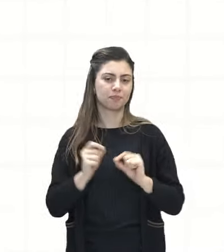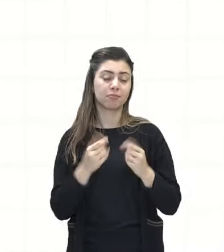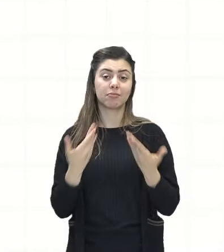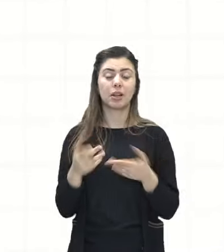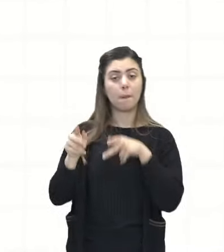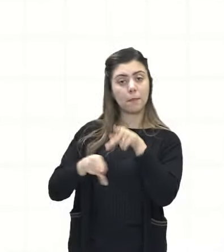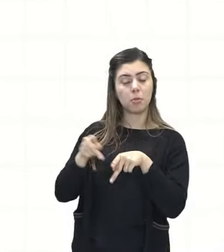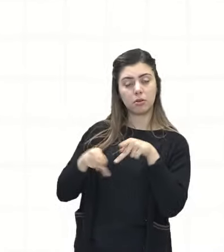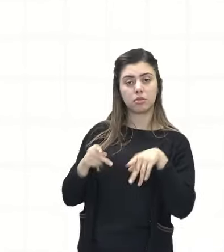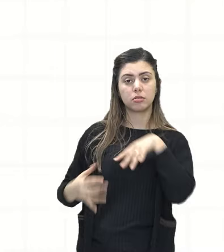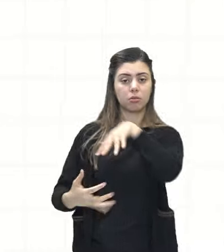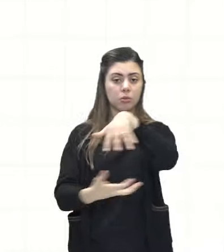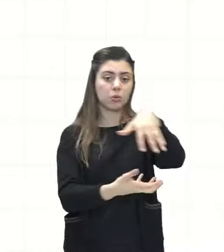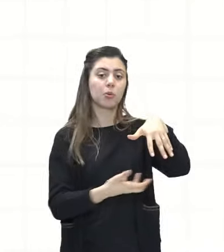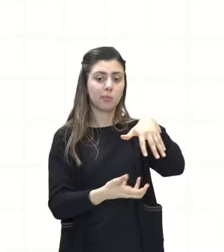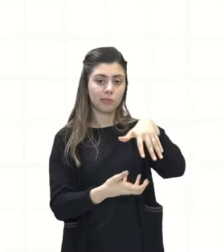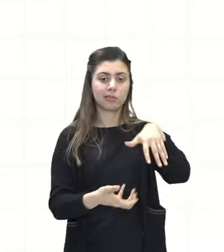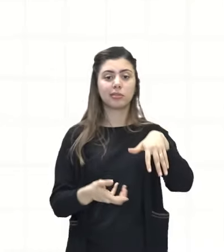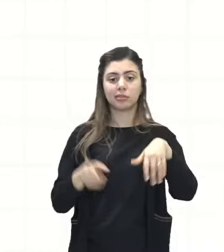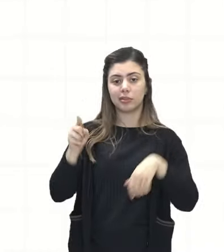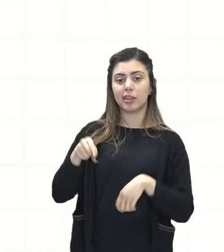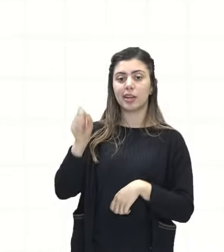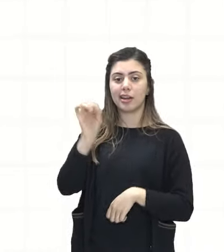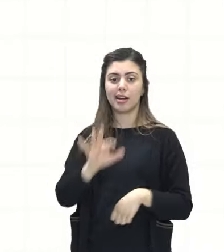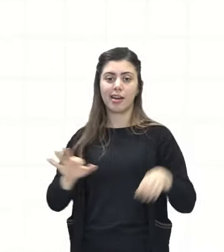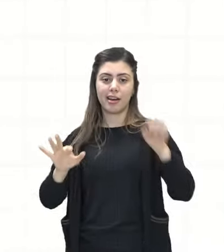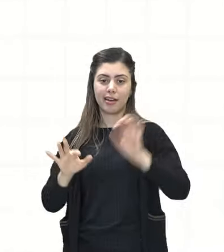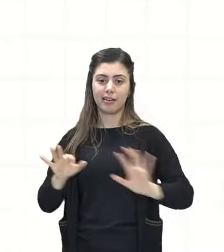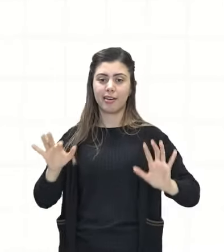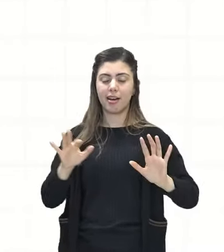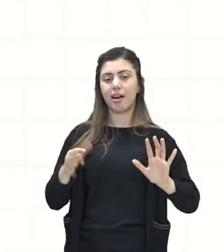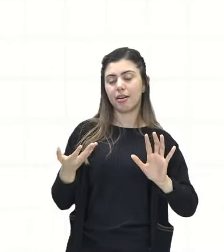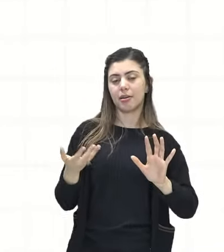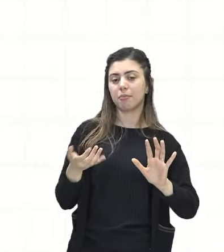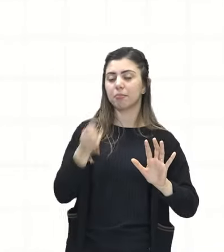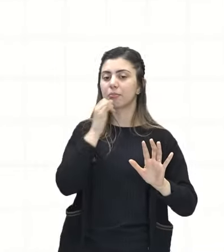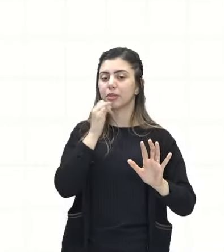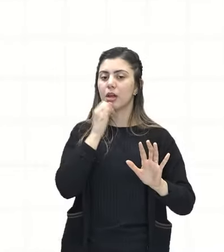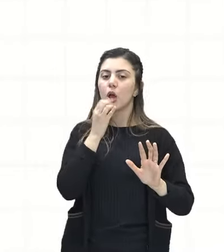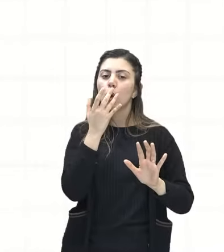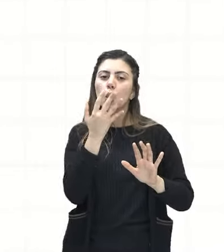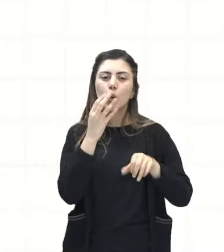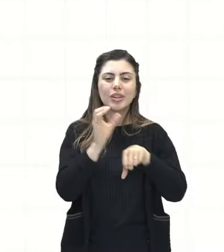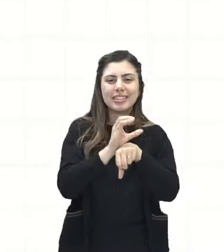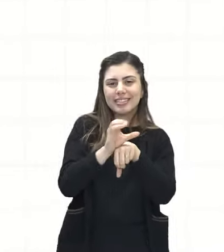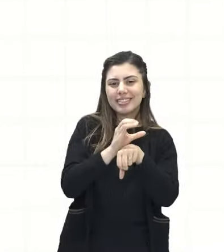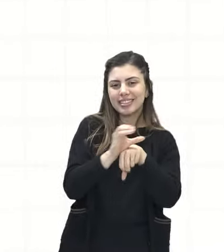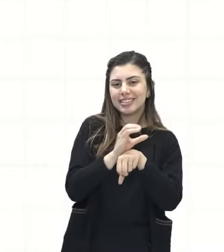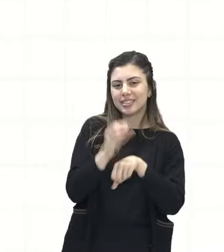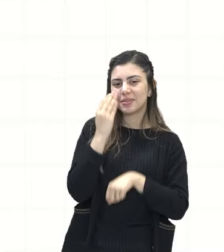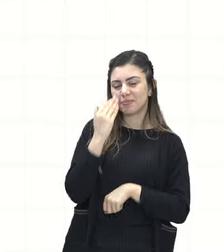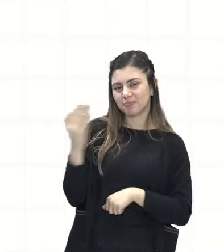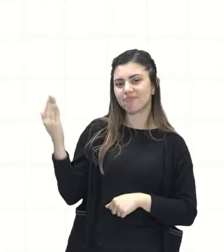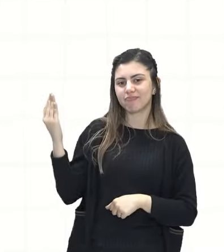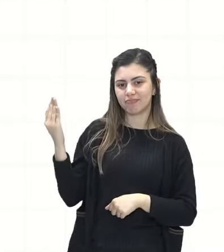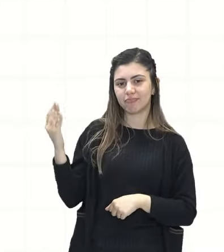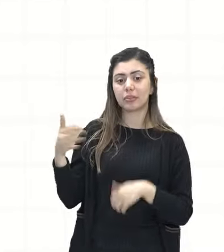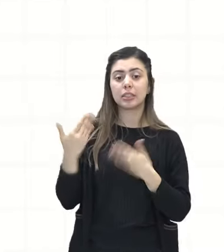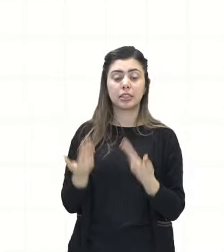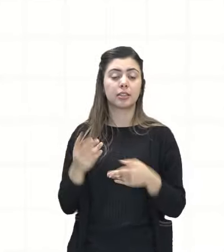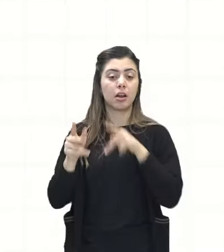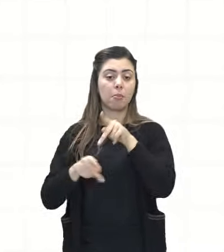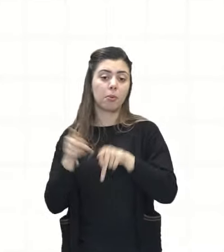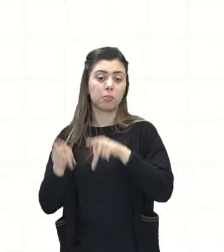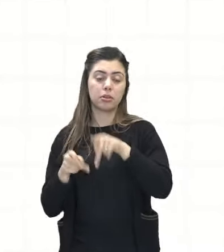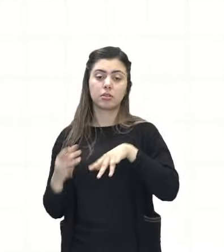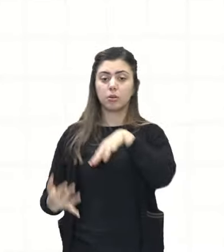população mundial vive nessa área aqui olha que não é que não que não é considerado um vazio demográfico então quase toda a população